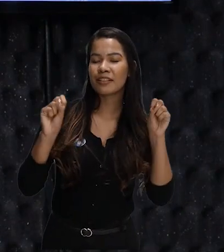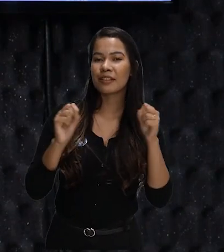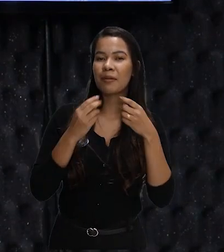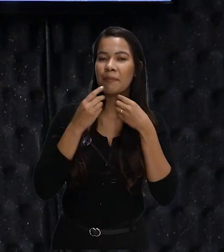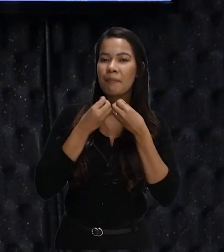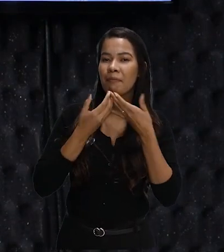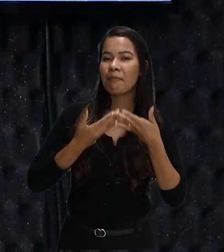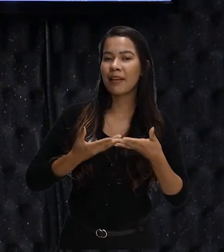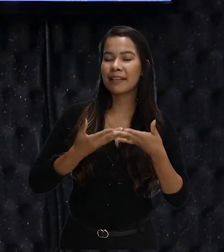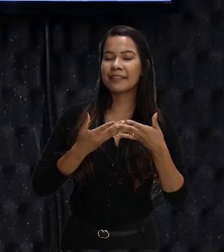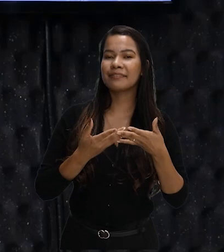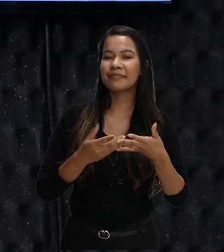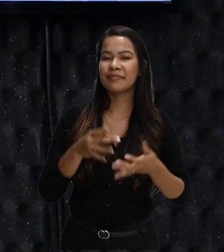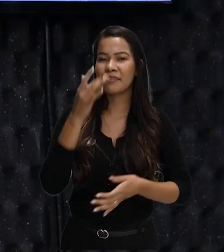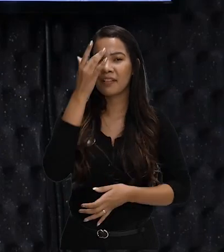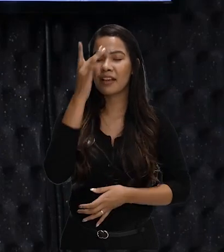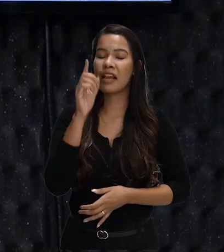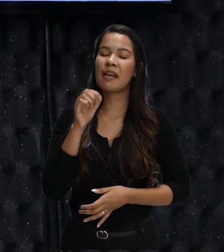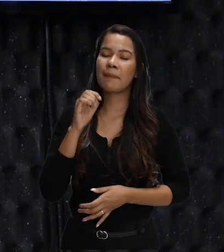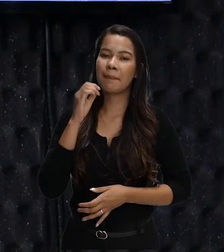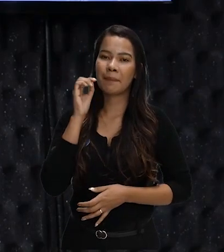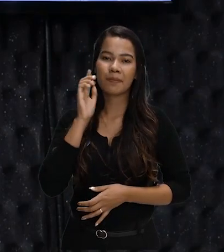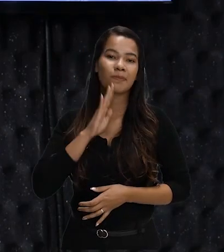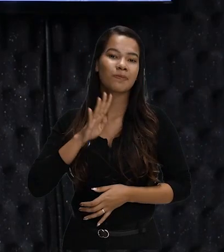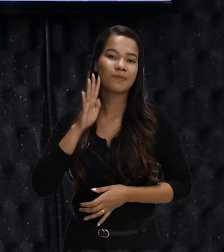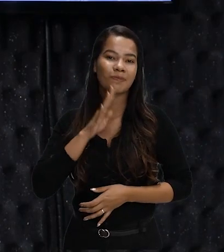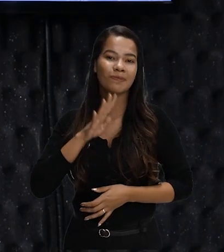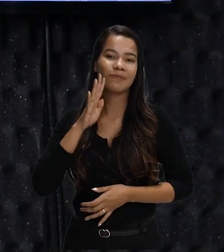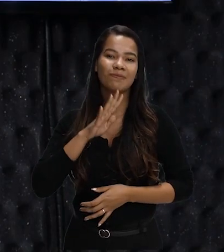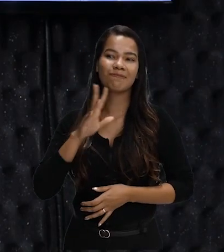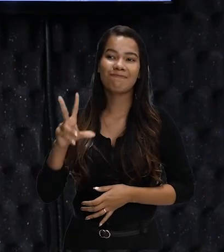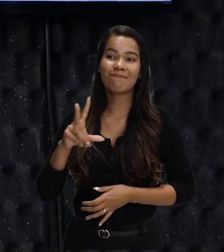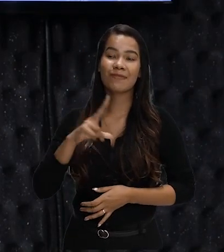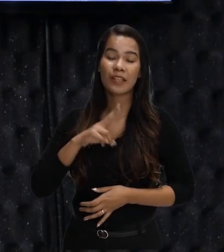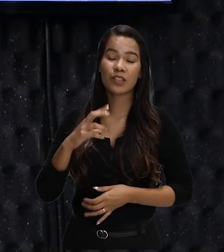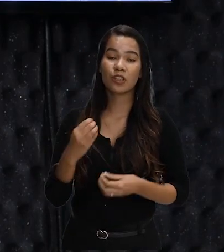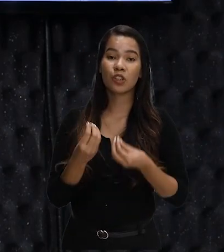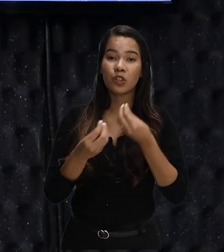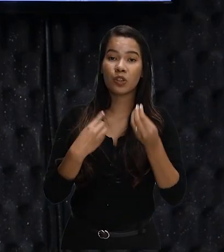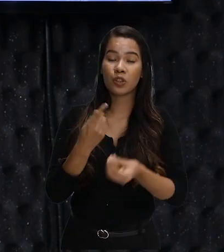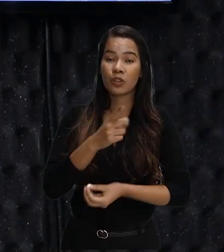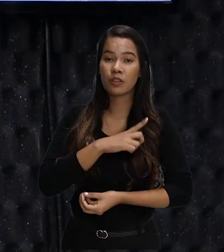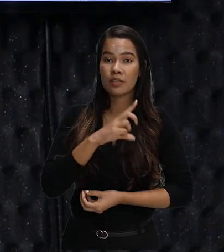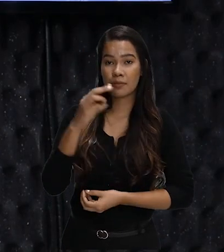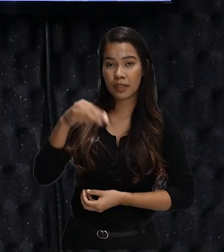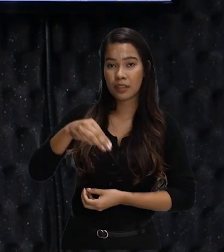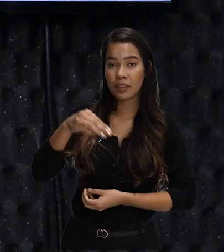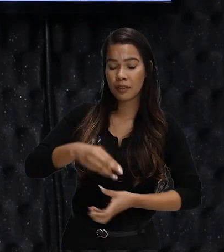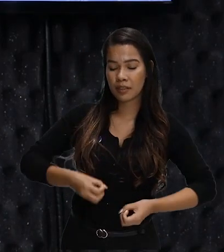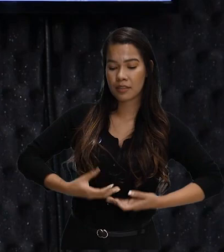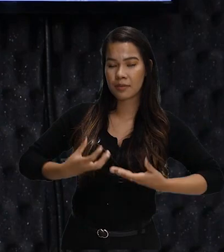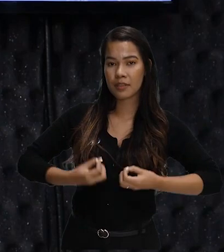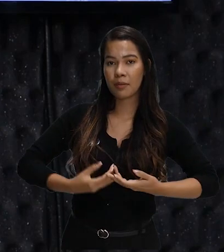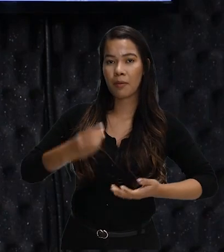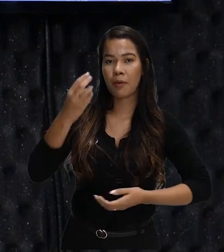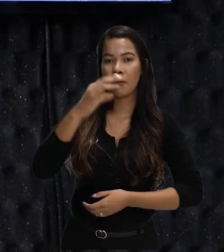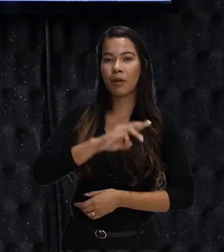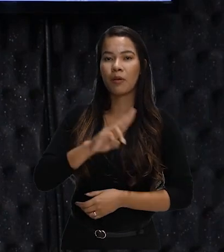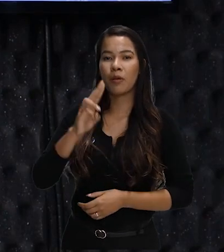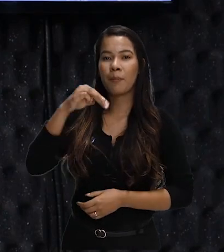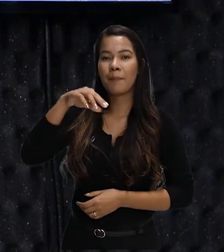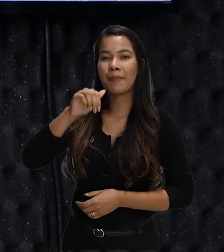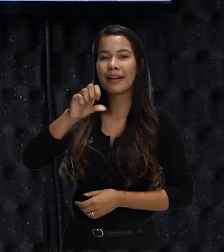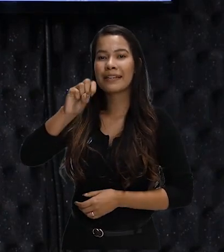descontraída, bem coloquial. É massa, é conteúdo aqui é uma forma de nós maranhenses nos expressarmos, né?